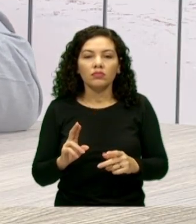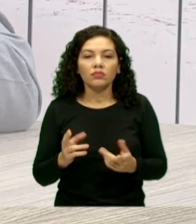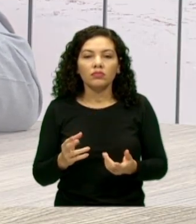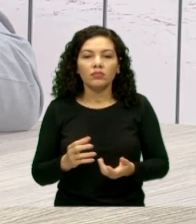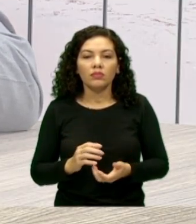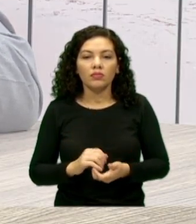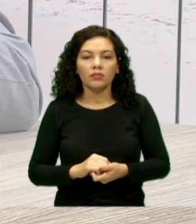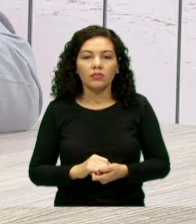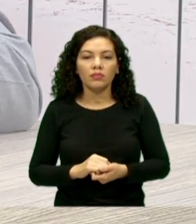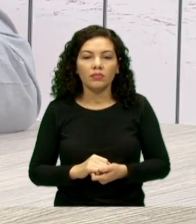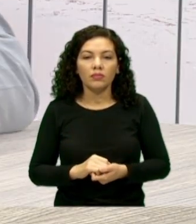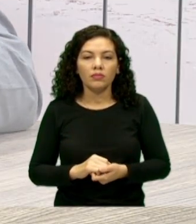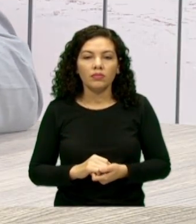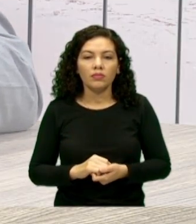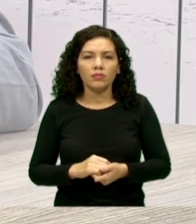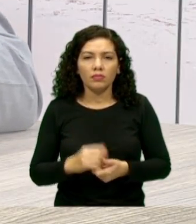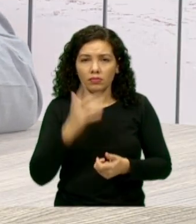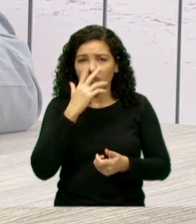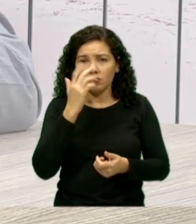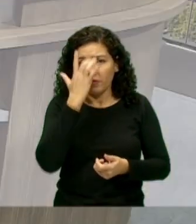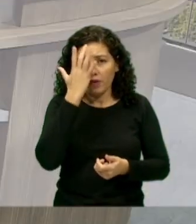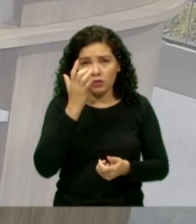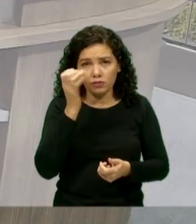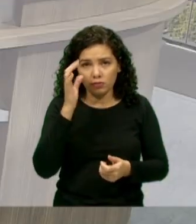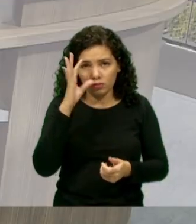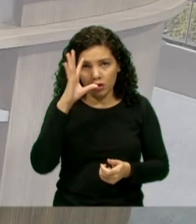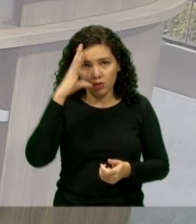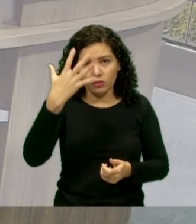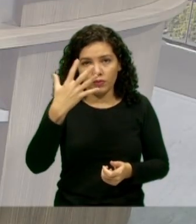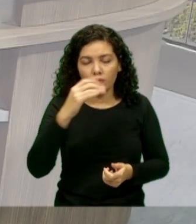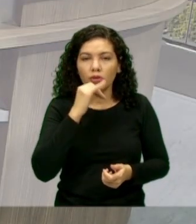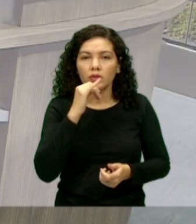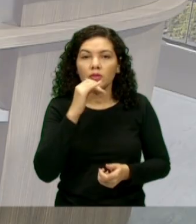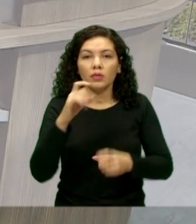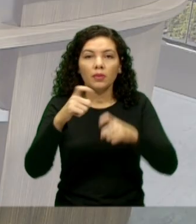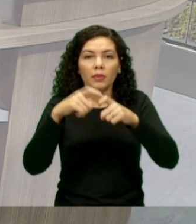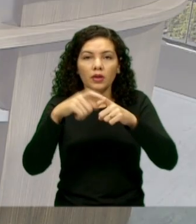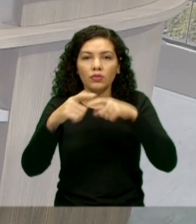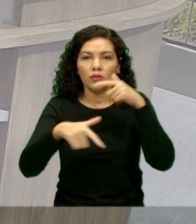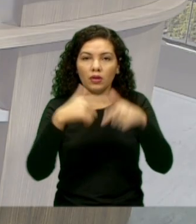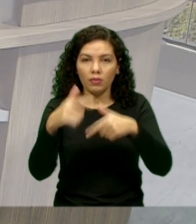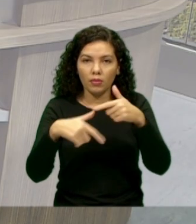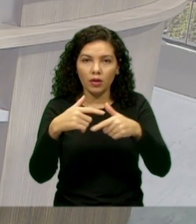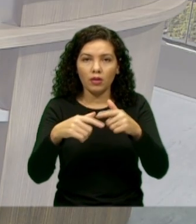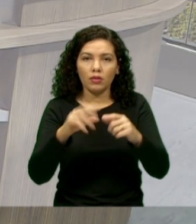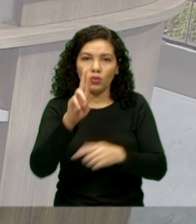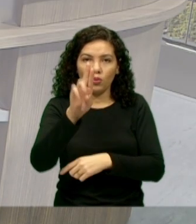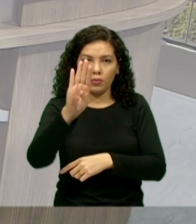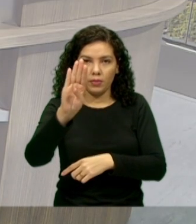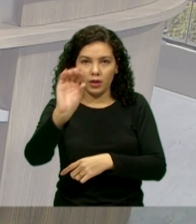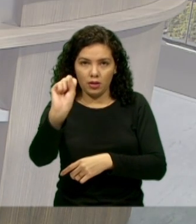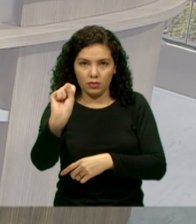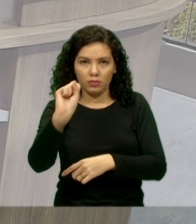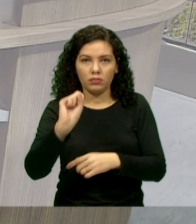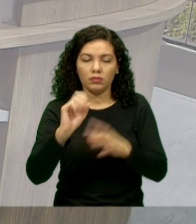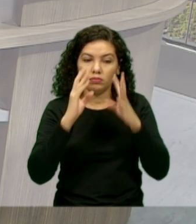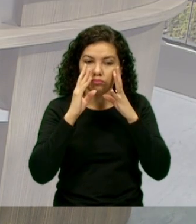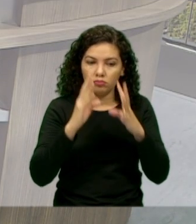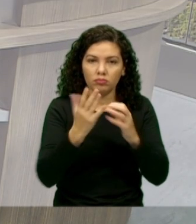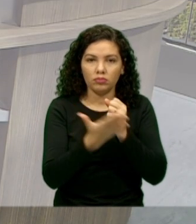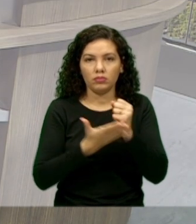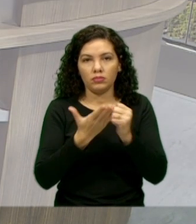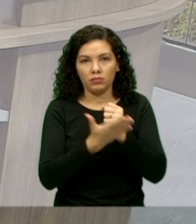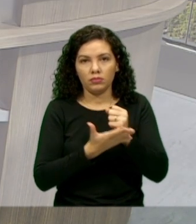que é fácil de resolver. Mas, por exemplo, o médico trabalha na unidade de saúde, é atenção